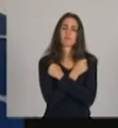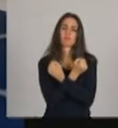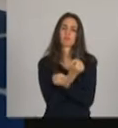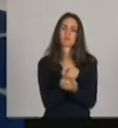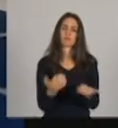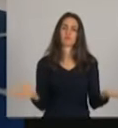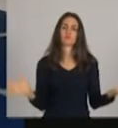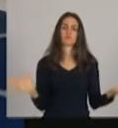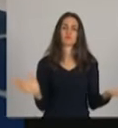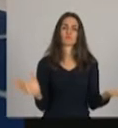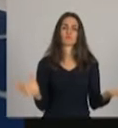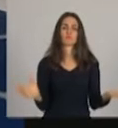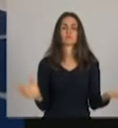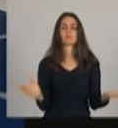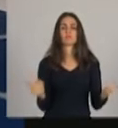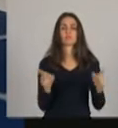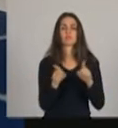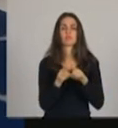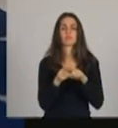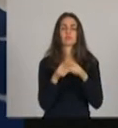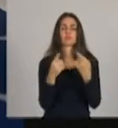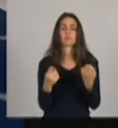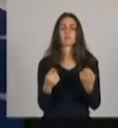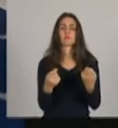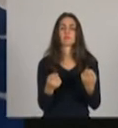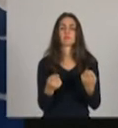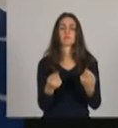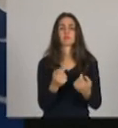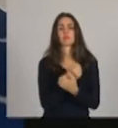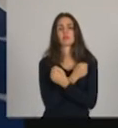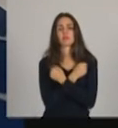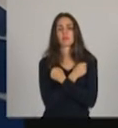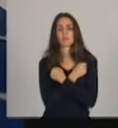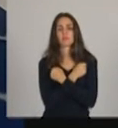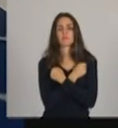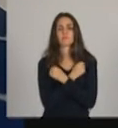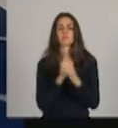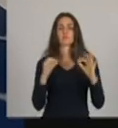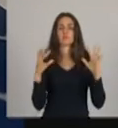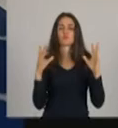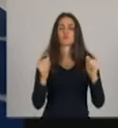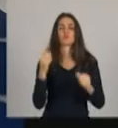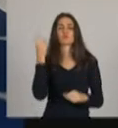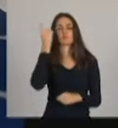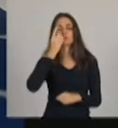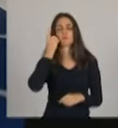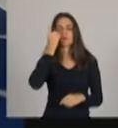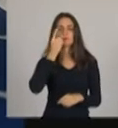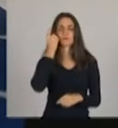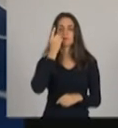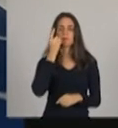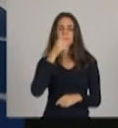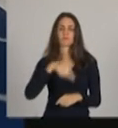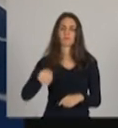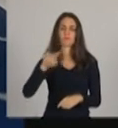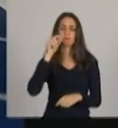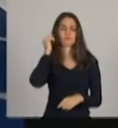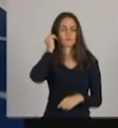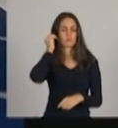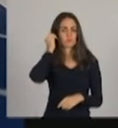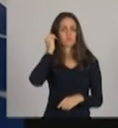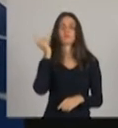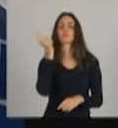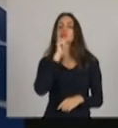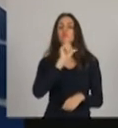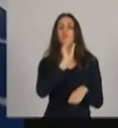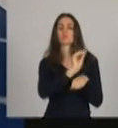cordial. Quero transmitir aqui os meu abraço a todos os deputados para que a gente possa